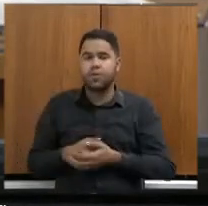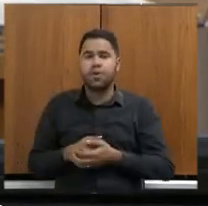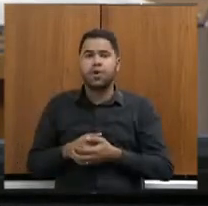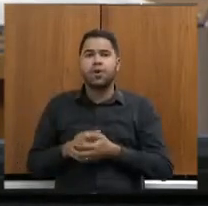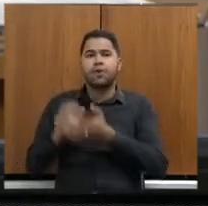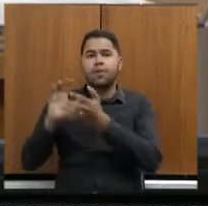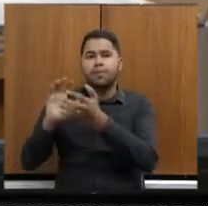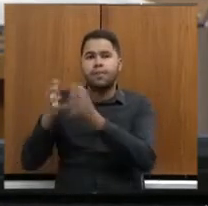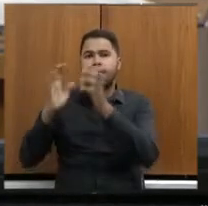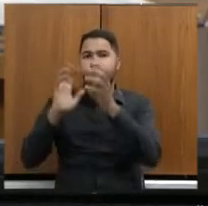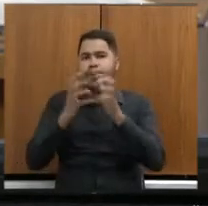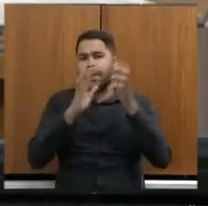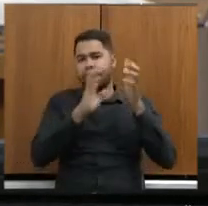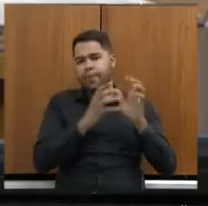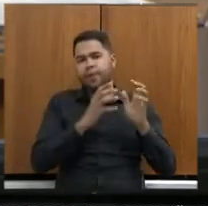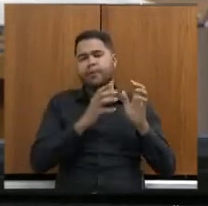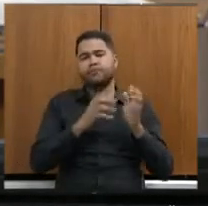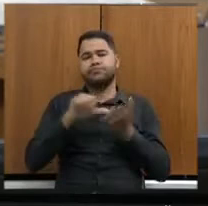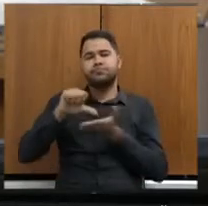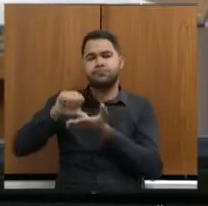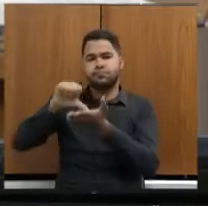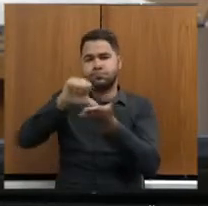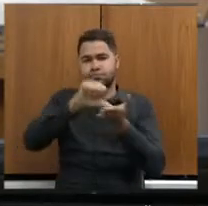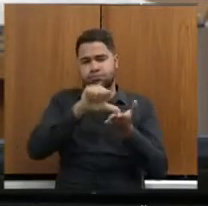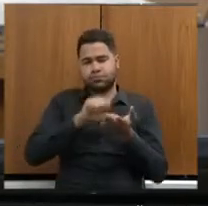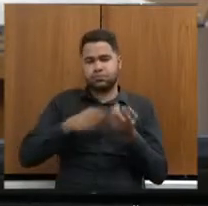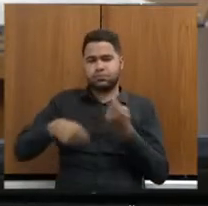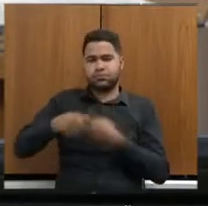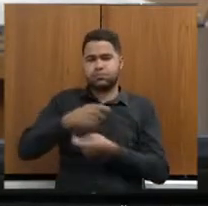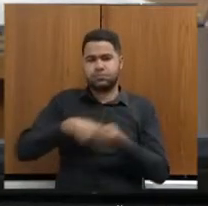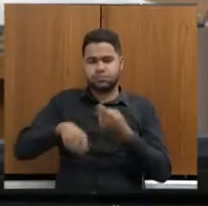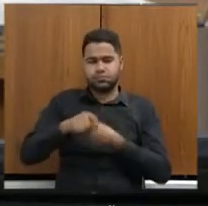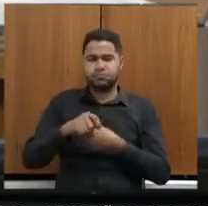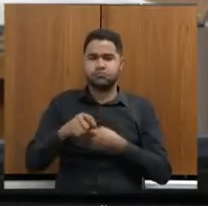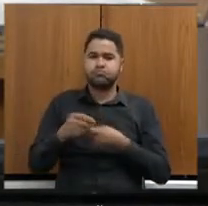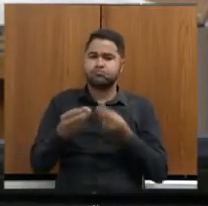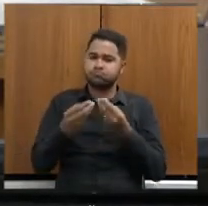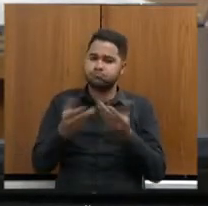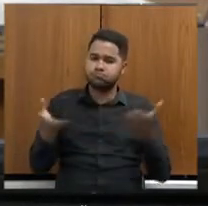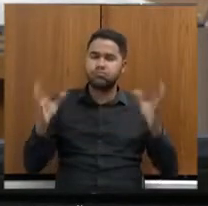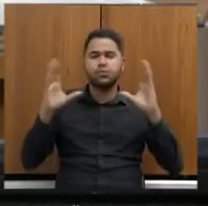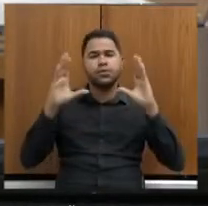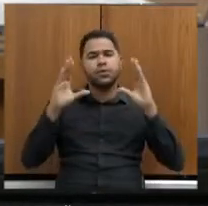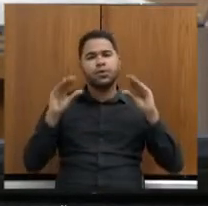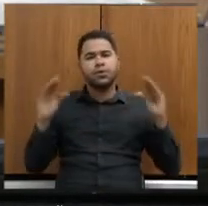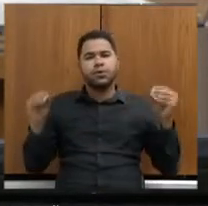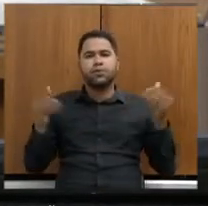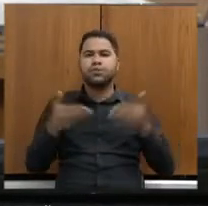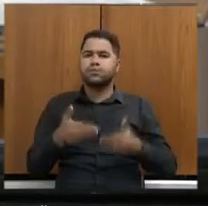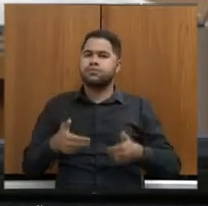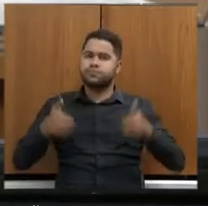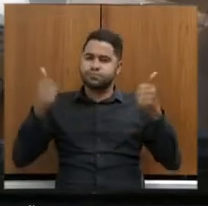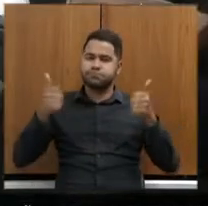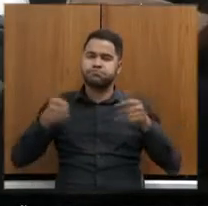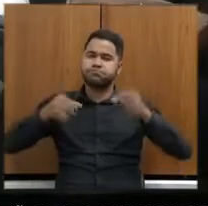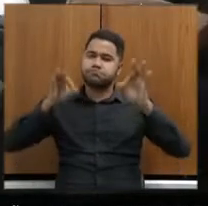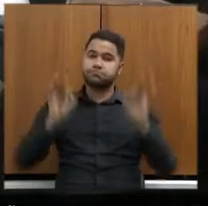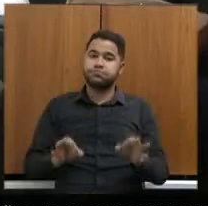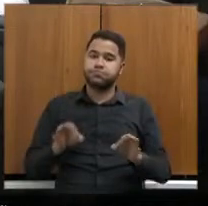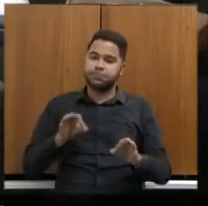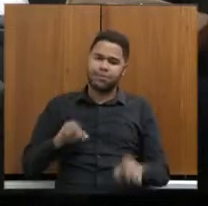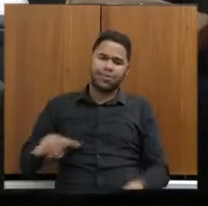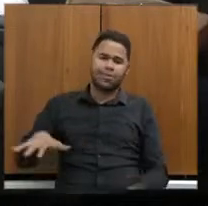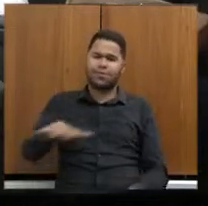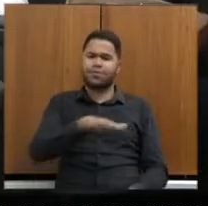vamos reformar Com certeza essas unidades administrativas aí para dar um conforto melhor para dar mais dignidade com